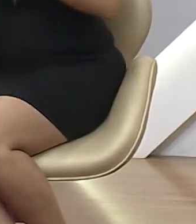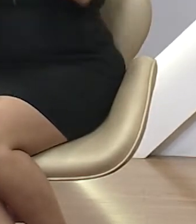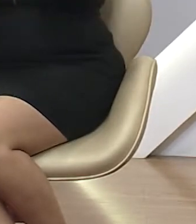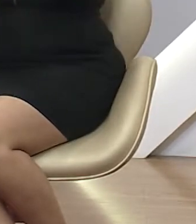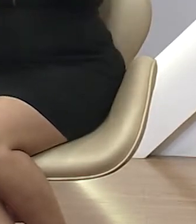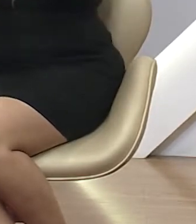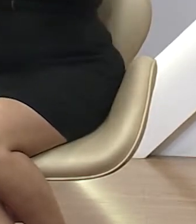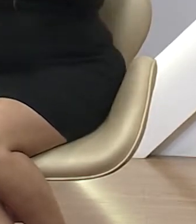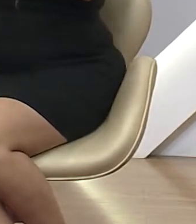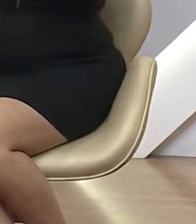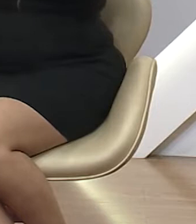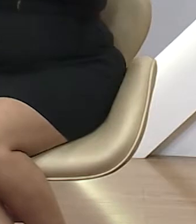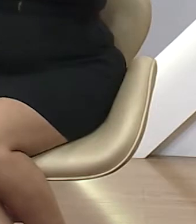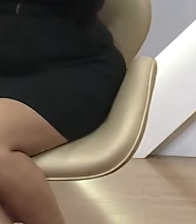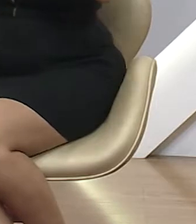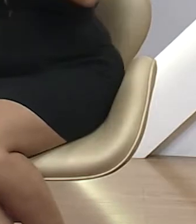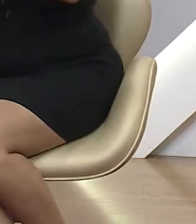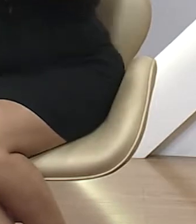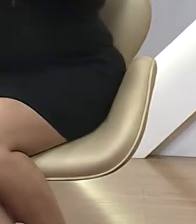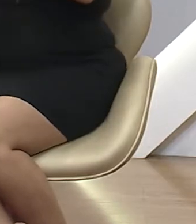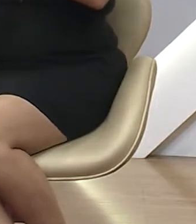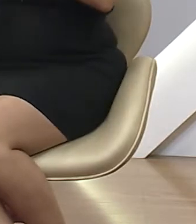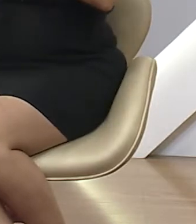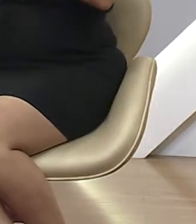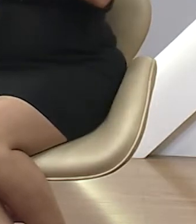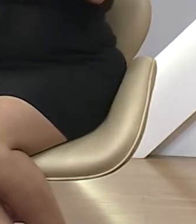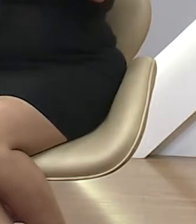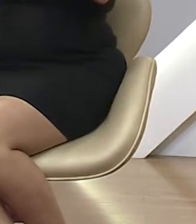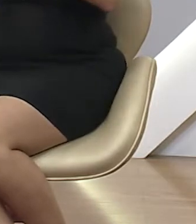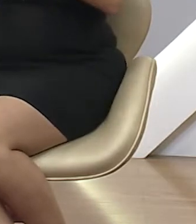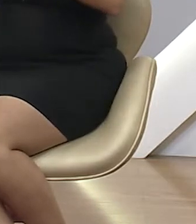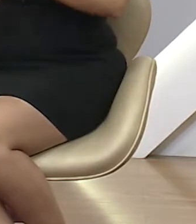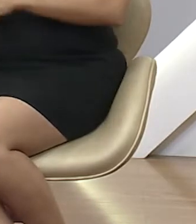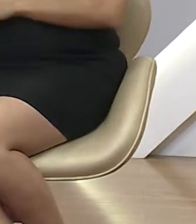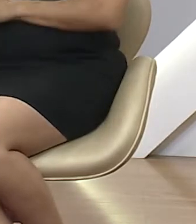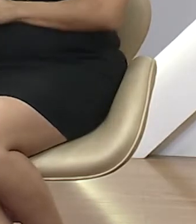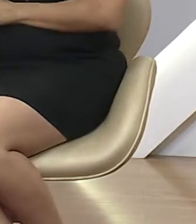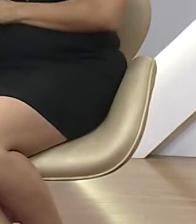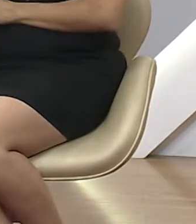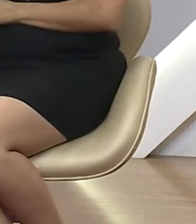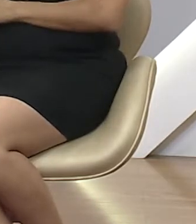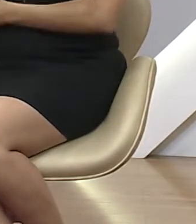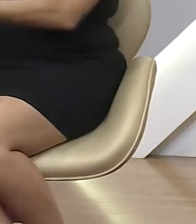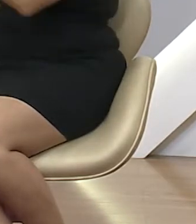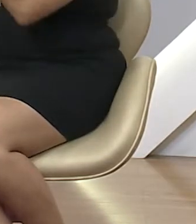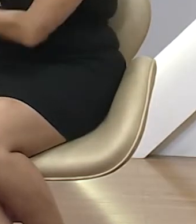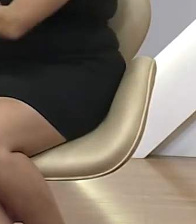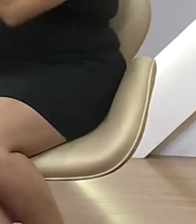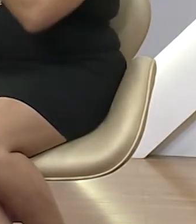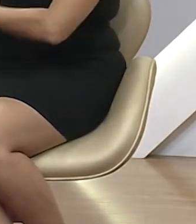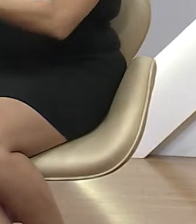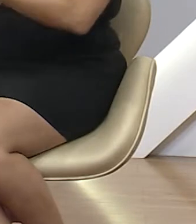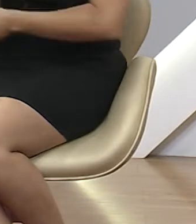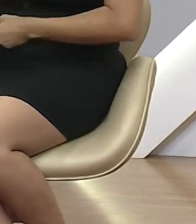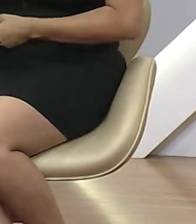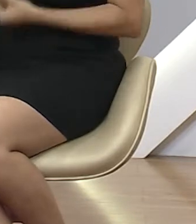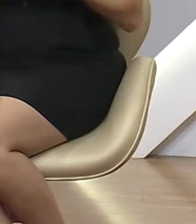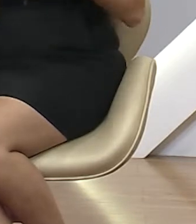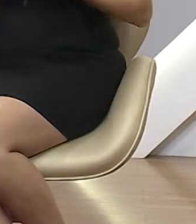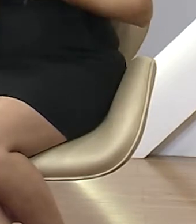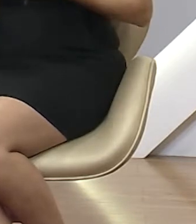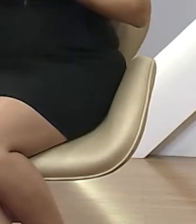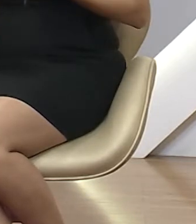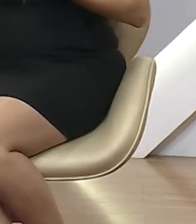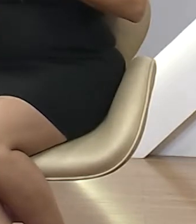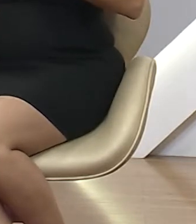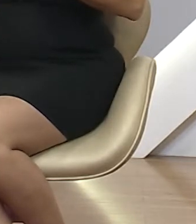uma diferença. Os intérpretes em sala de aula, mas são de vida política,